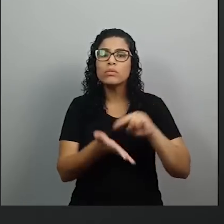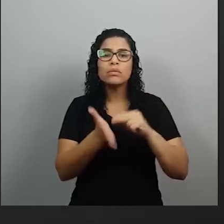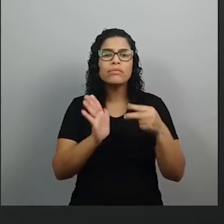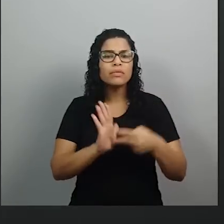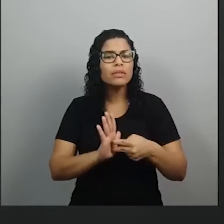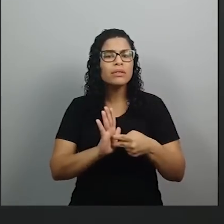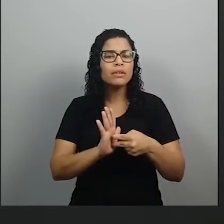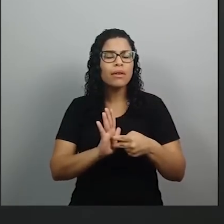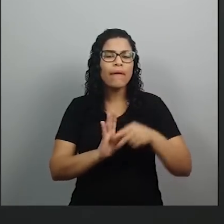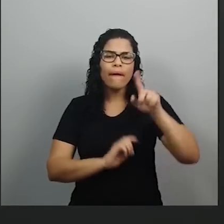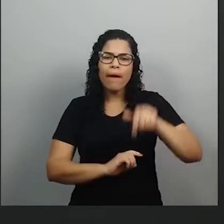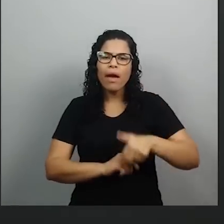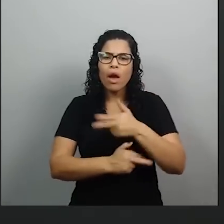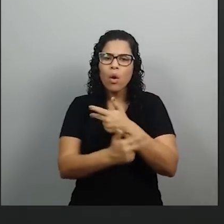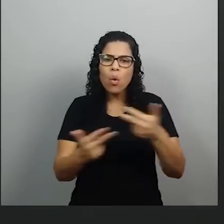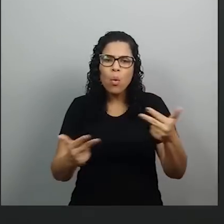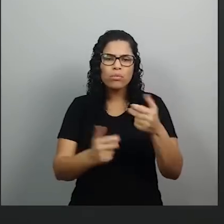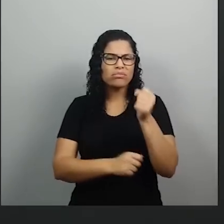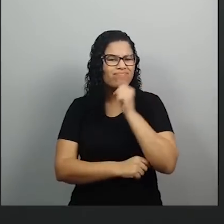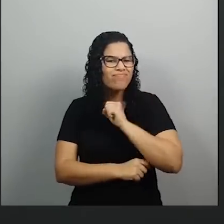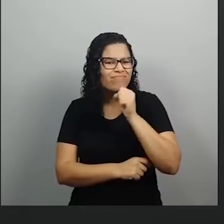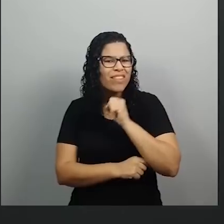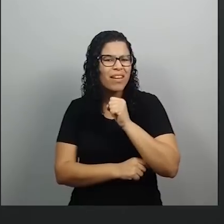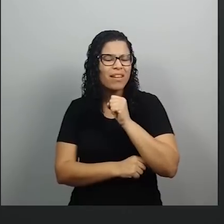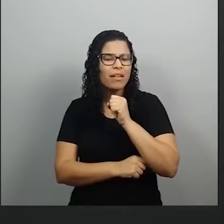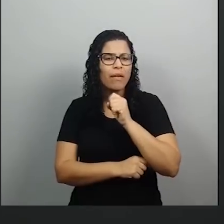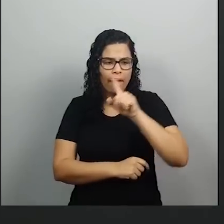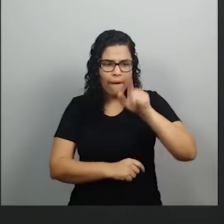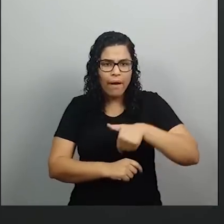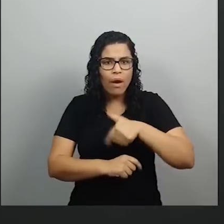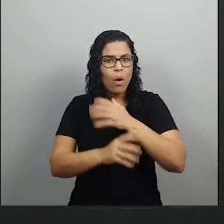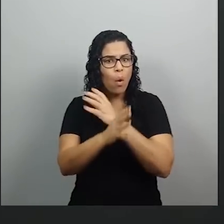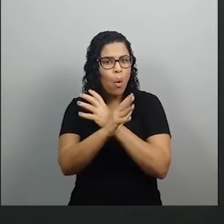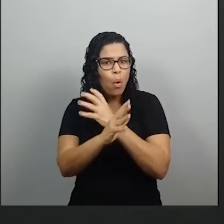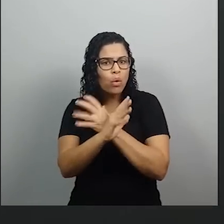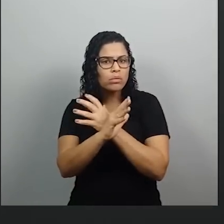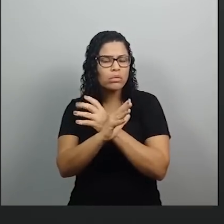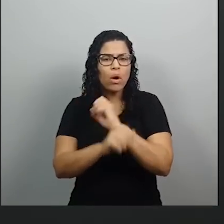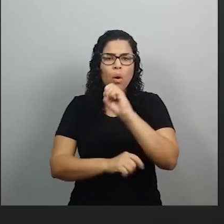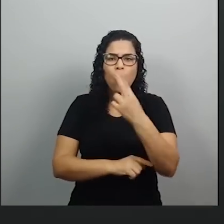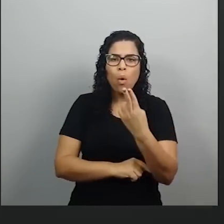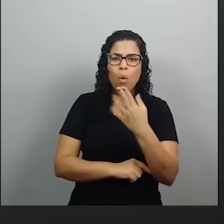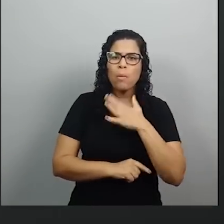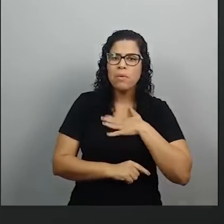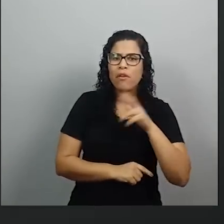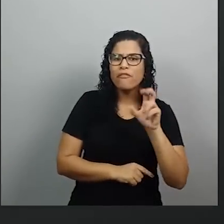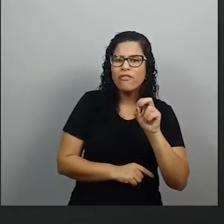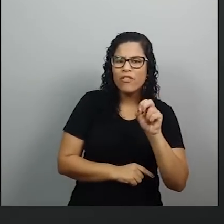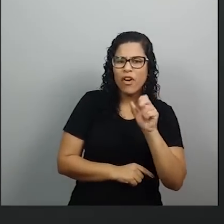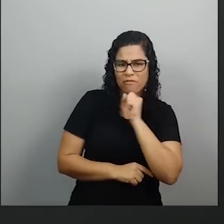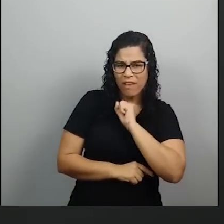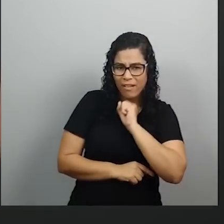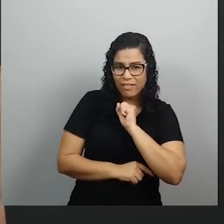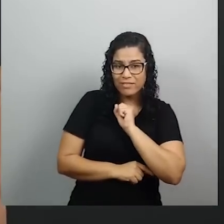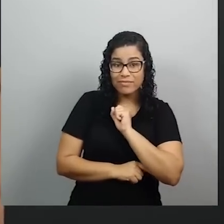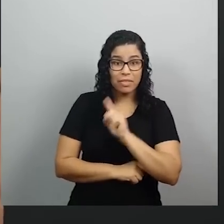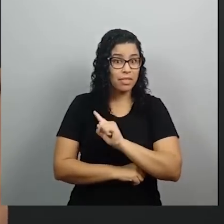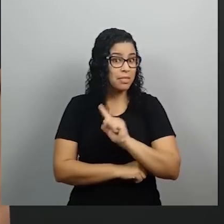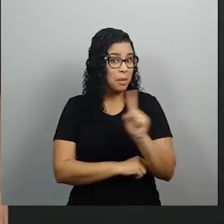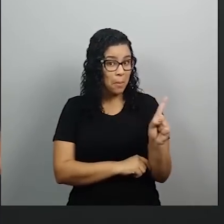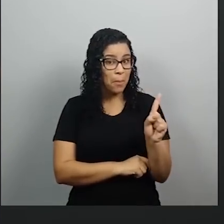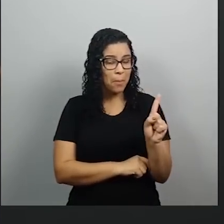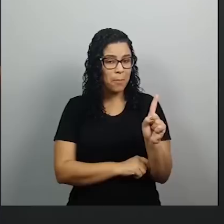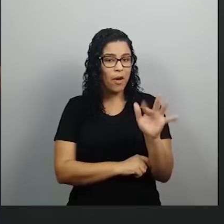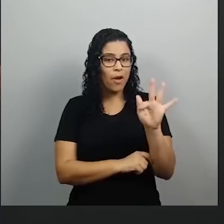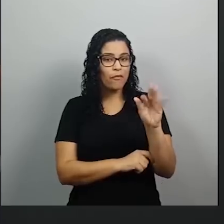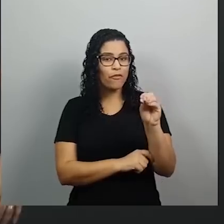Ah, fóssil é coisa antiga. Geralmente você é osso. Não, fóssil é minha avó que tem há muito tempo. Não. Os fósseis, eles têm